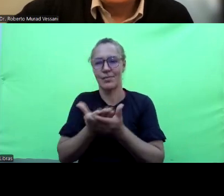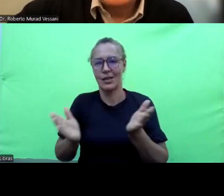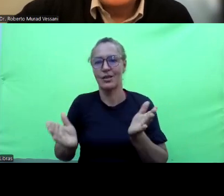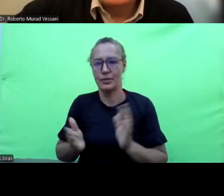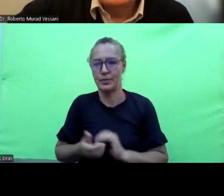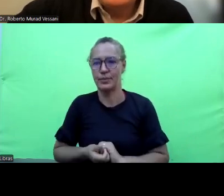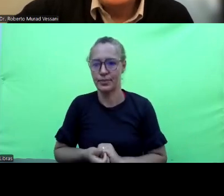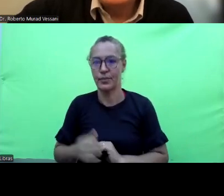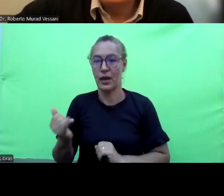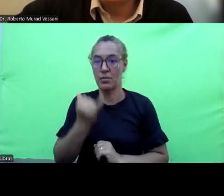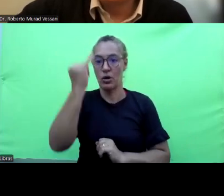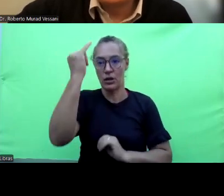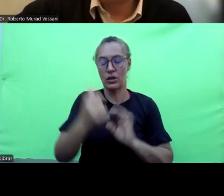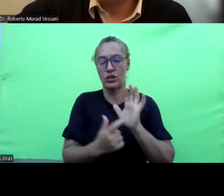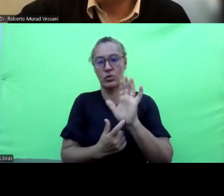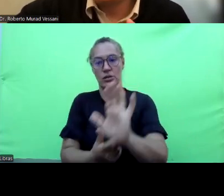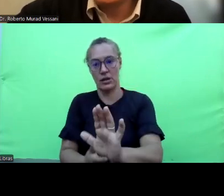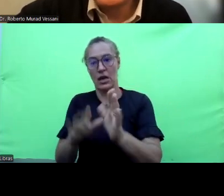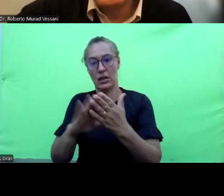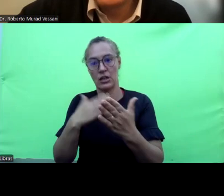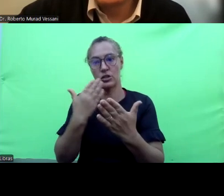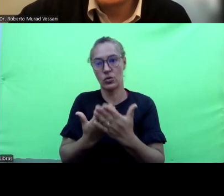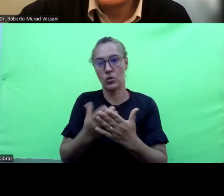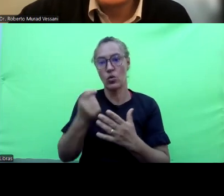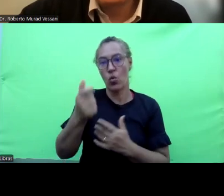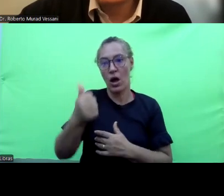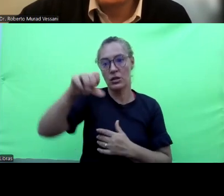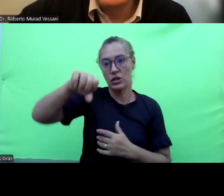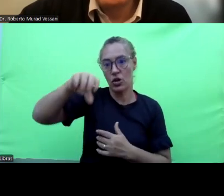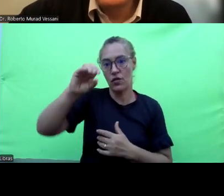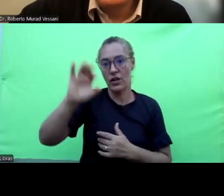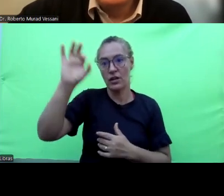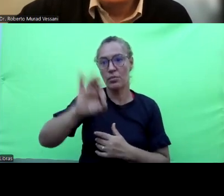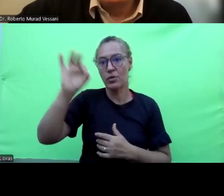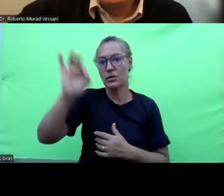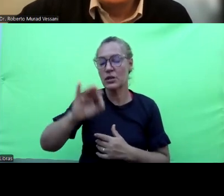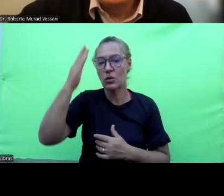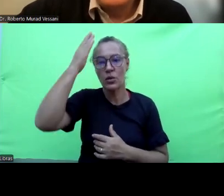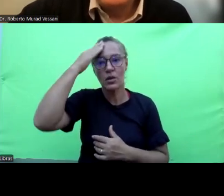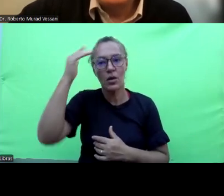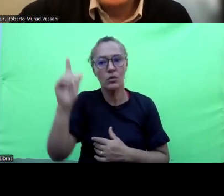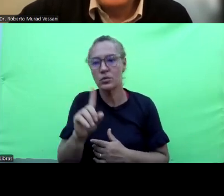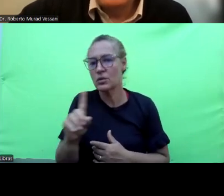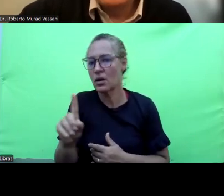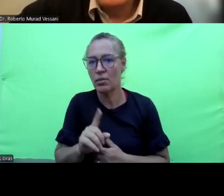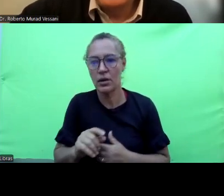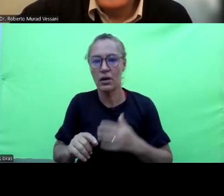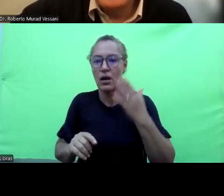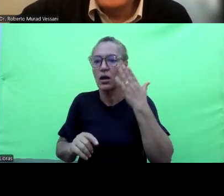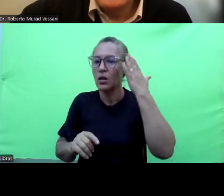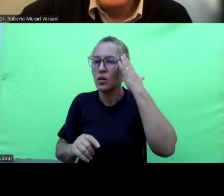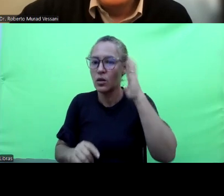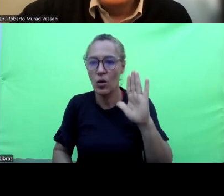importante destacar que nesse estudo, quase 90% das pessoas não sabiam, não conheciam o diagnóstico